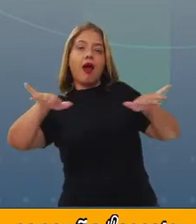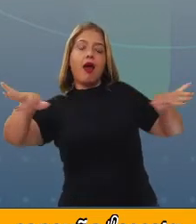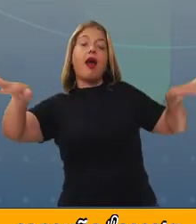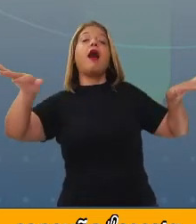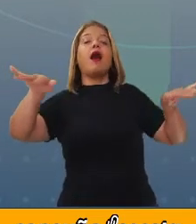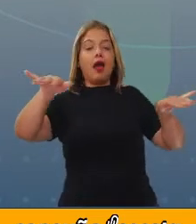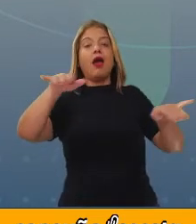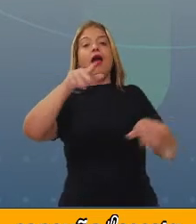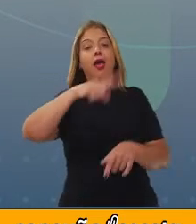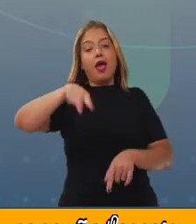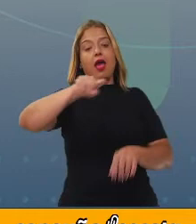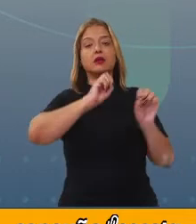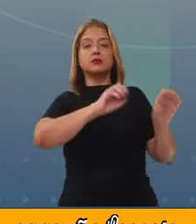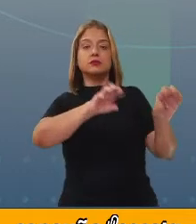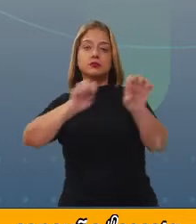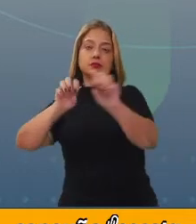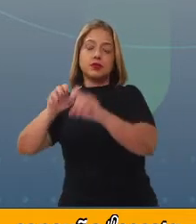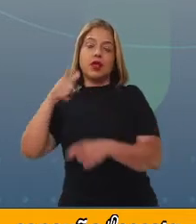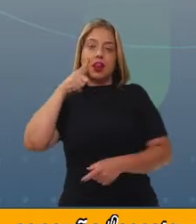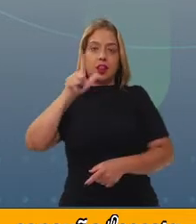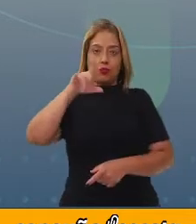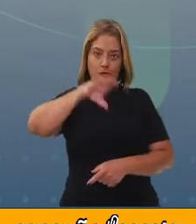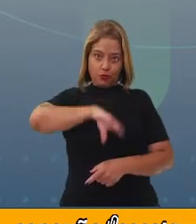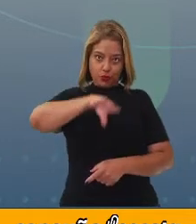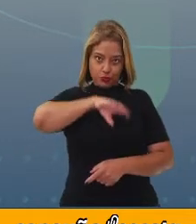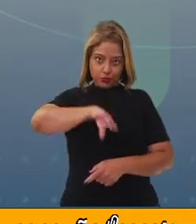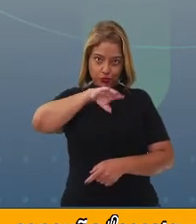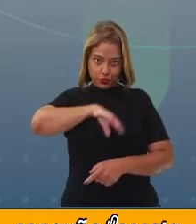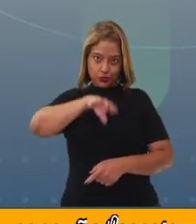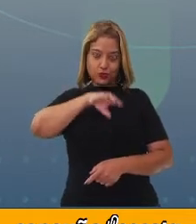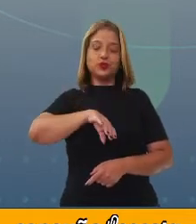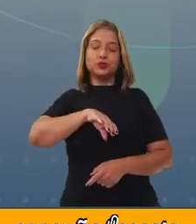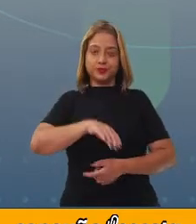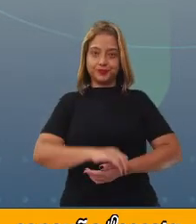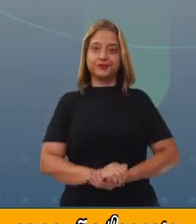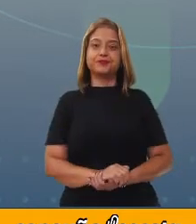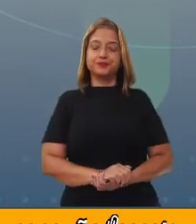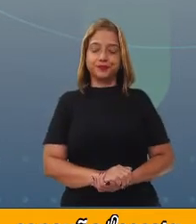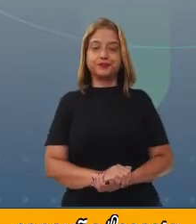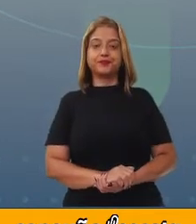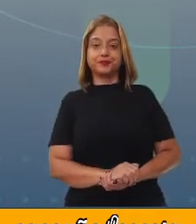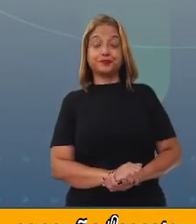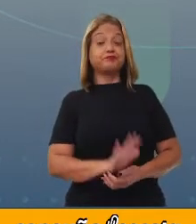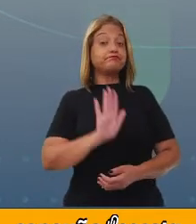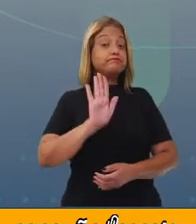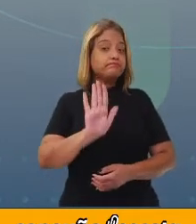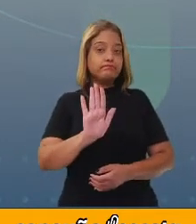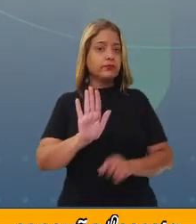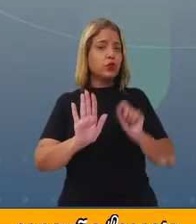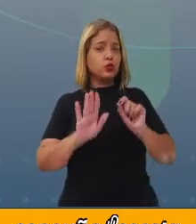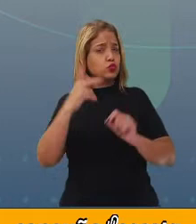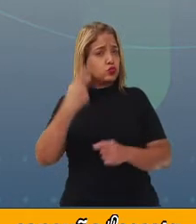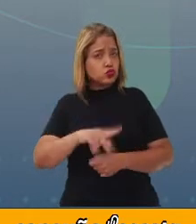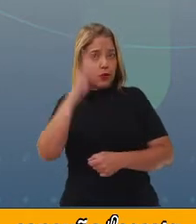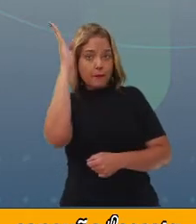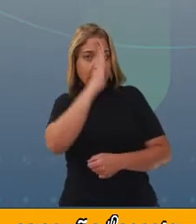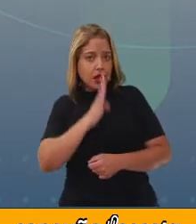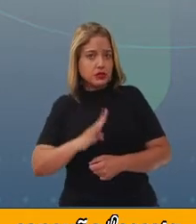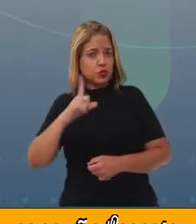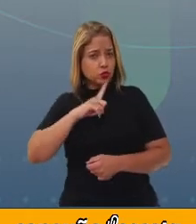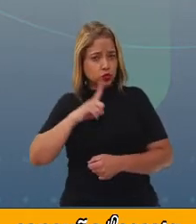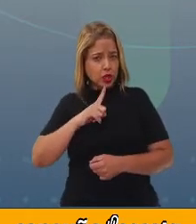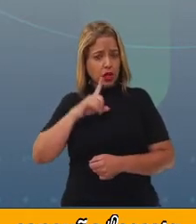povo, dominou-se então essa língua. Mas não é só aqui no Brasil que